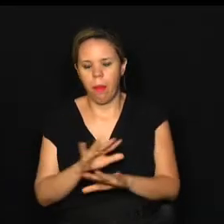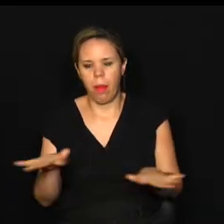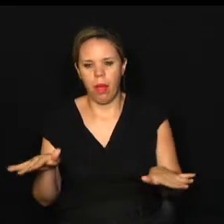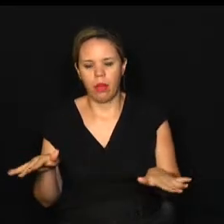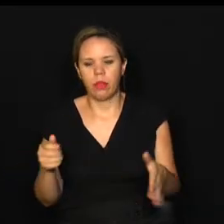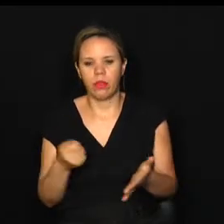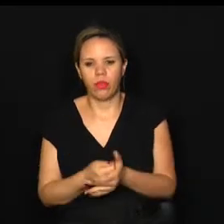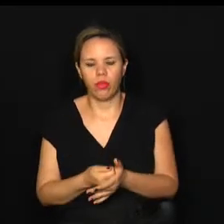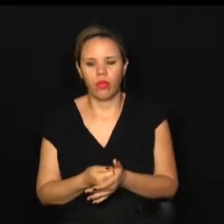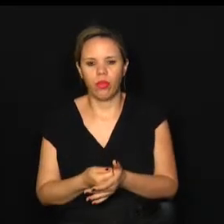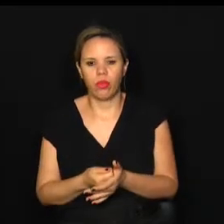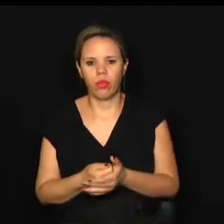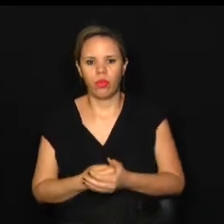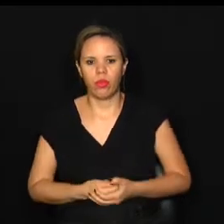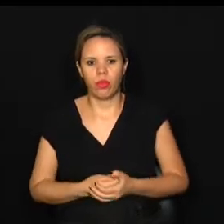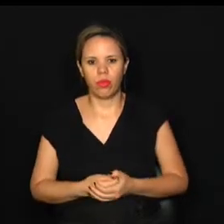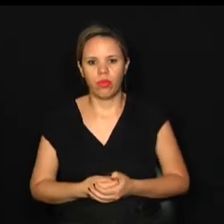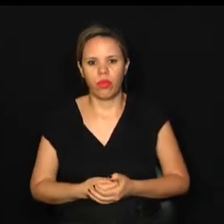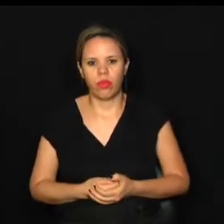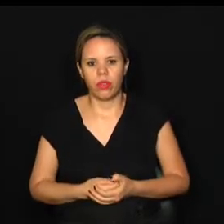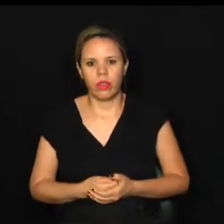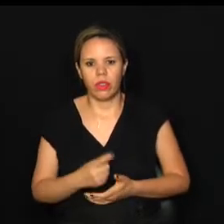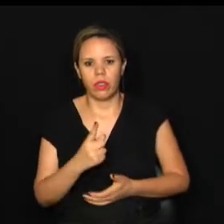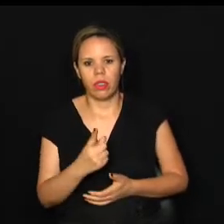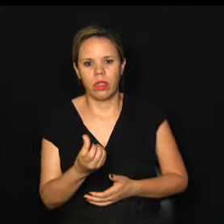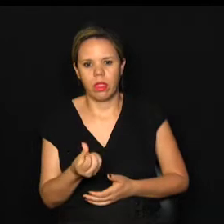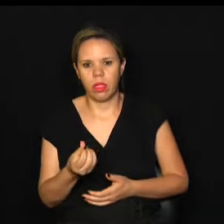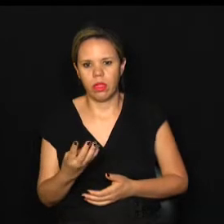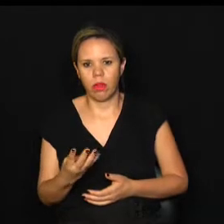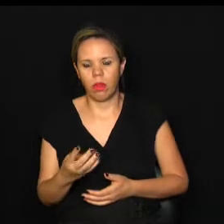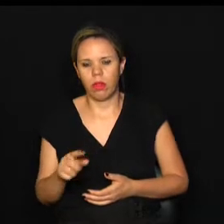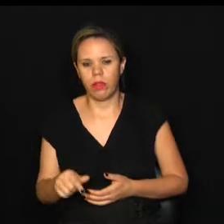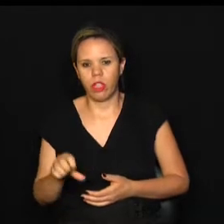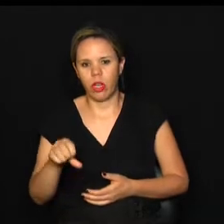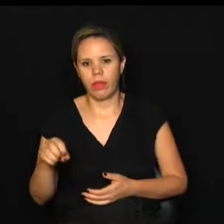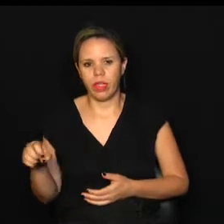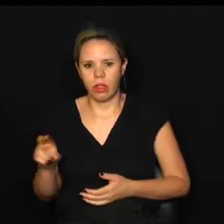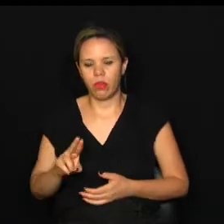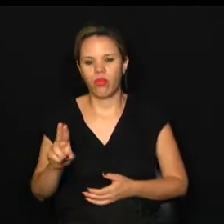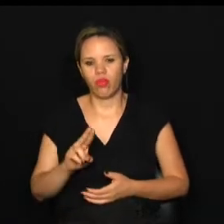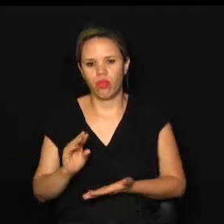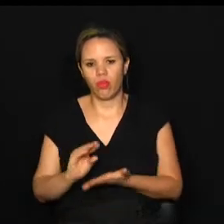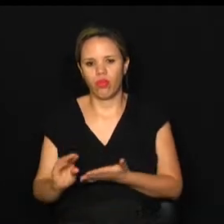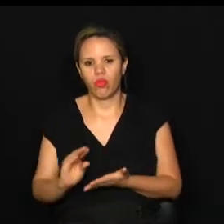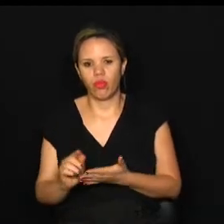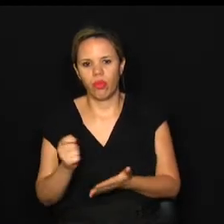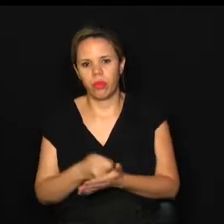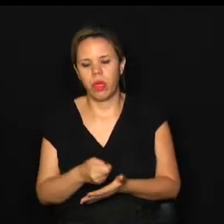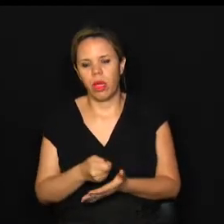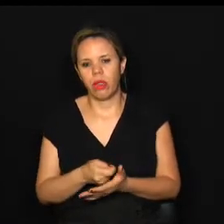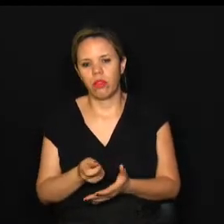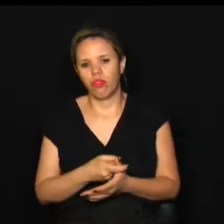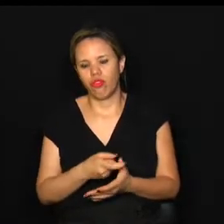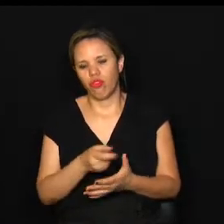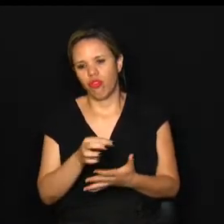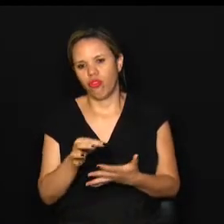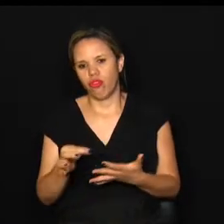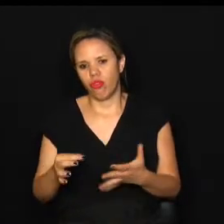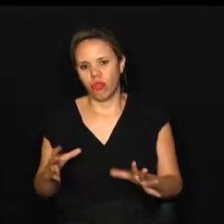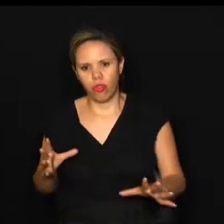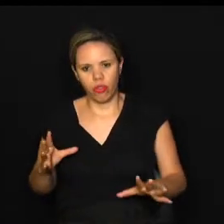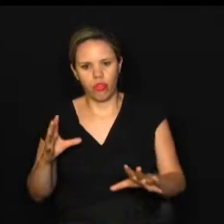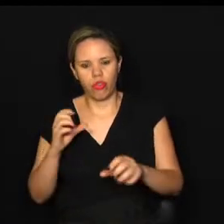era de 164.900.000. Parte disso já foi utilizado para suplementação. Então, do total geral